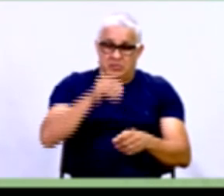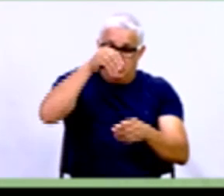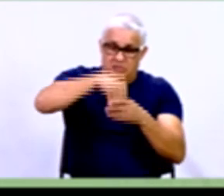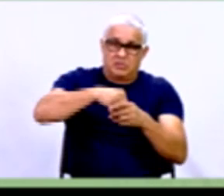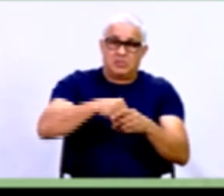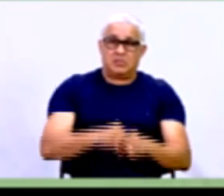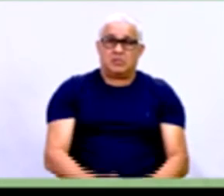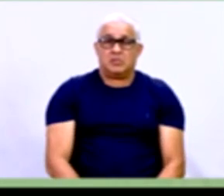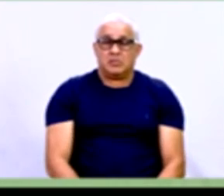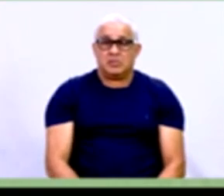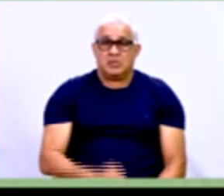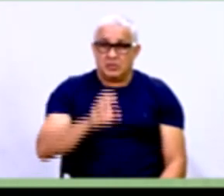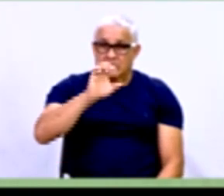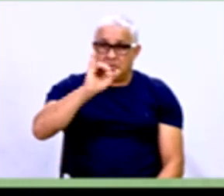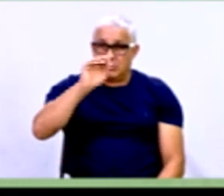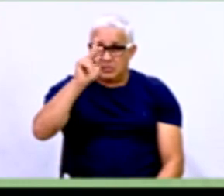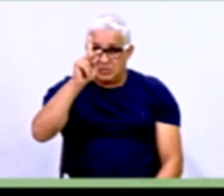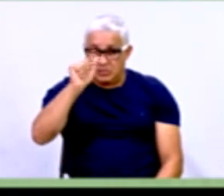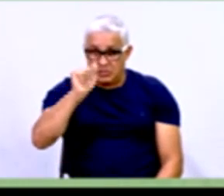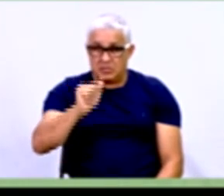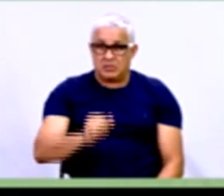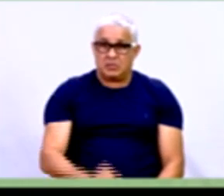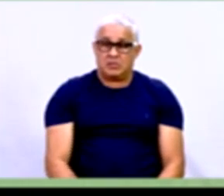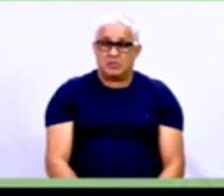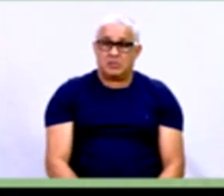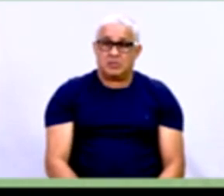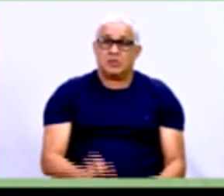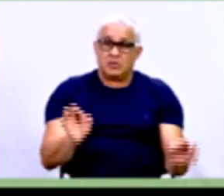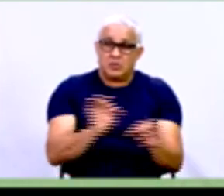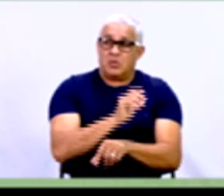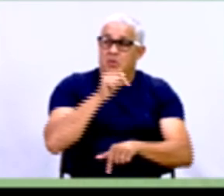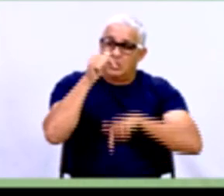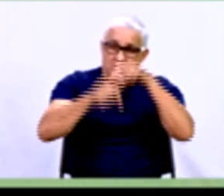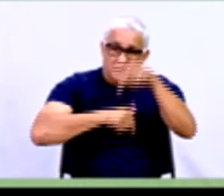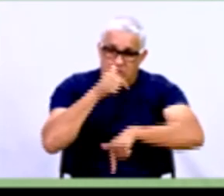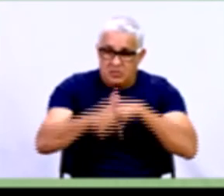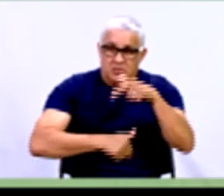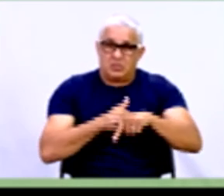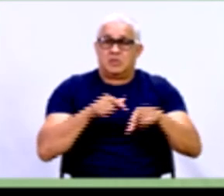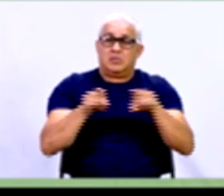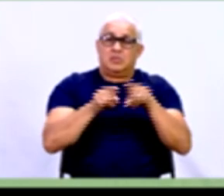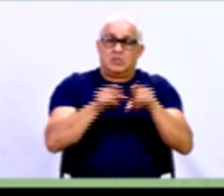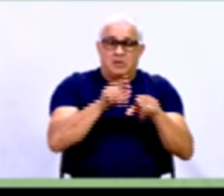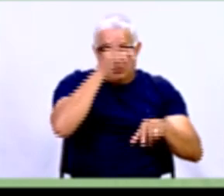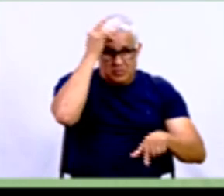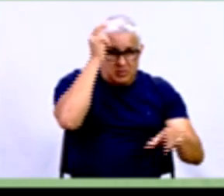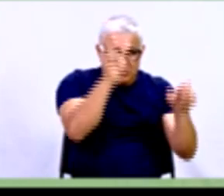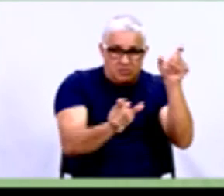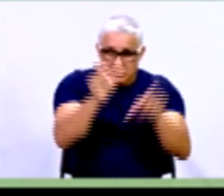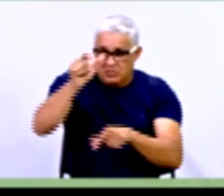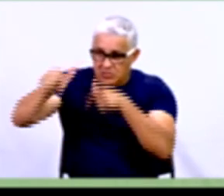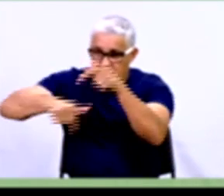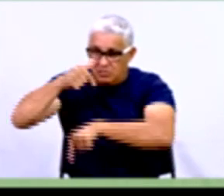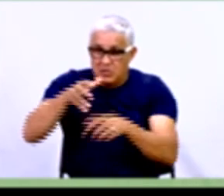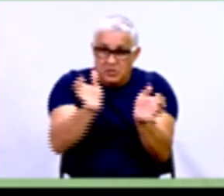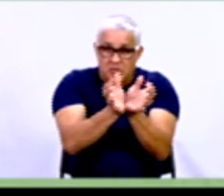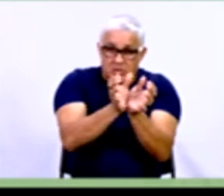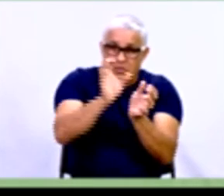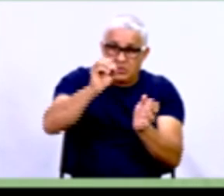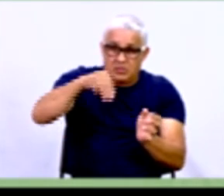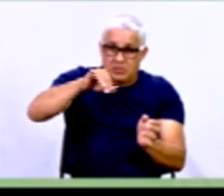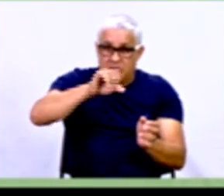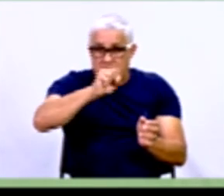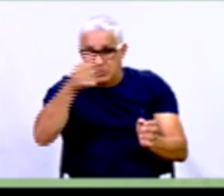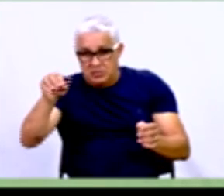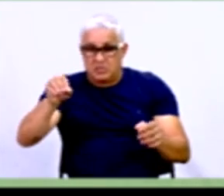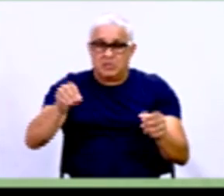Acidentes. Essa CIPA, essa comissão formada por empregador, formada por empregados, essa comissão ela vai estabelecer uma série de normas,